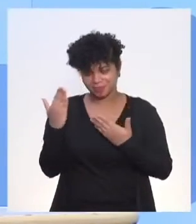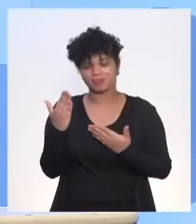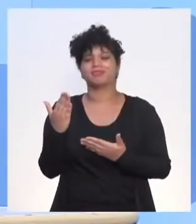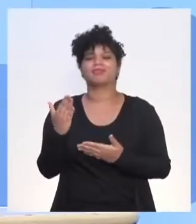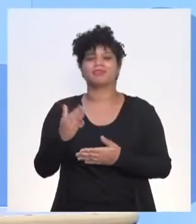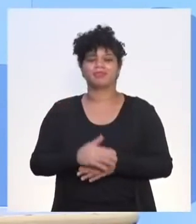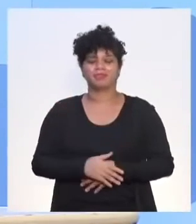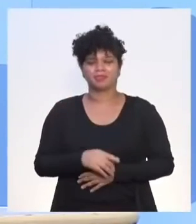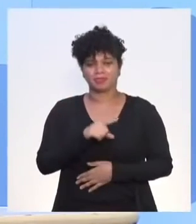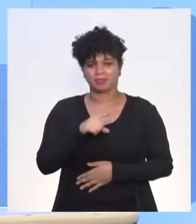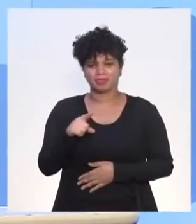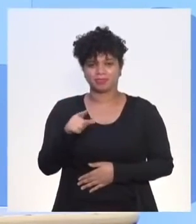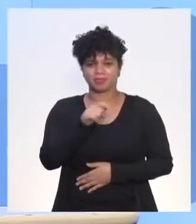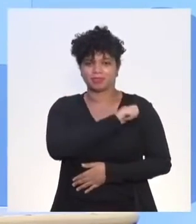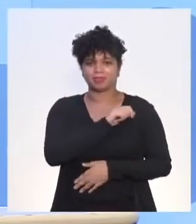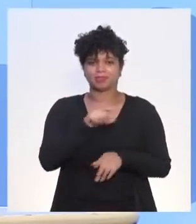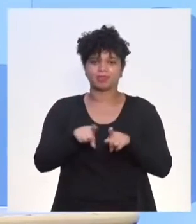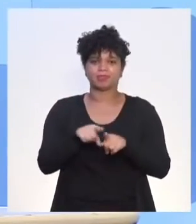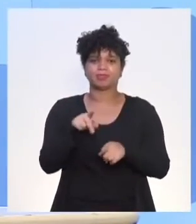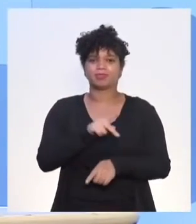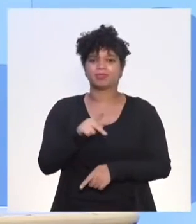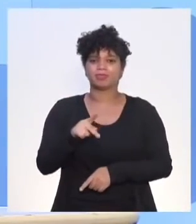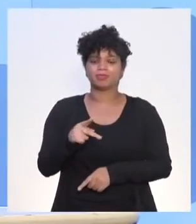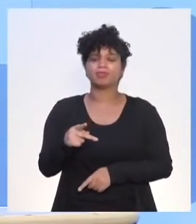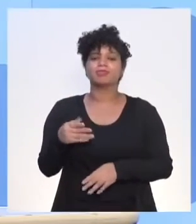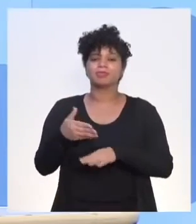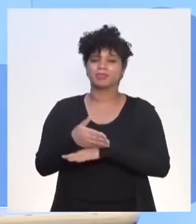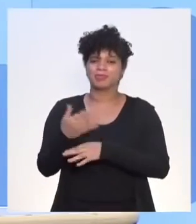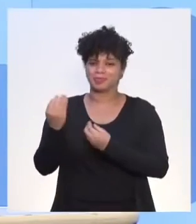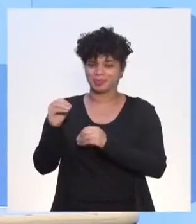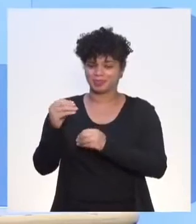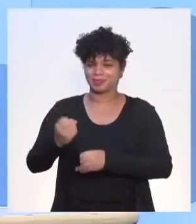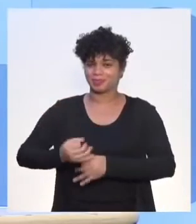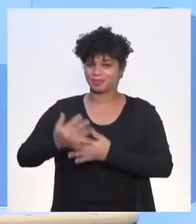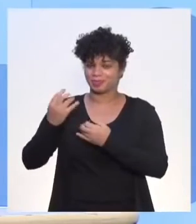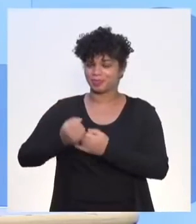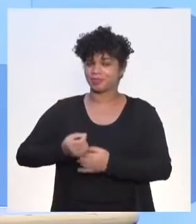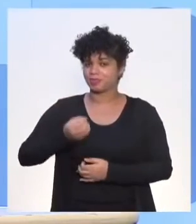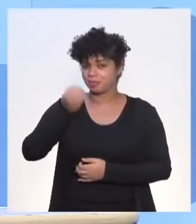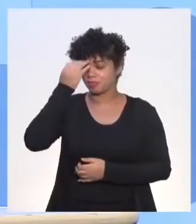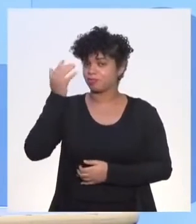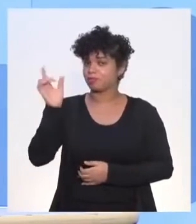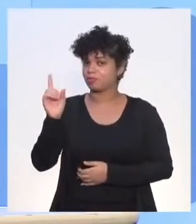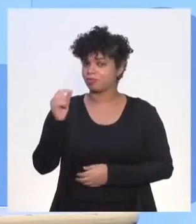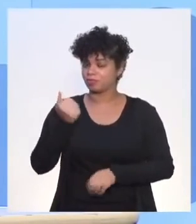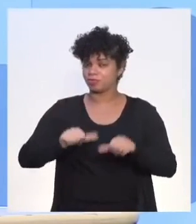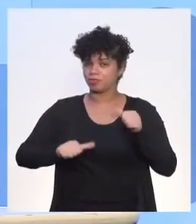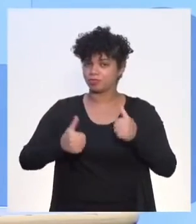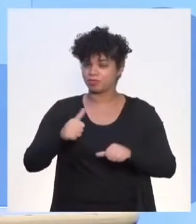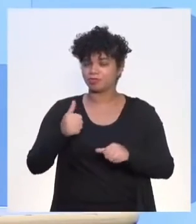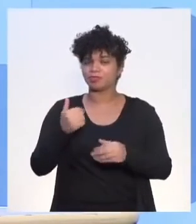estudantes que interagiram brilhantemente aqui no nosso chat. Não esqueçam de avaliar a nossa aula por meio do